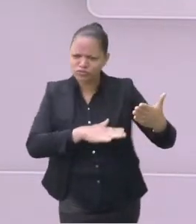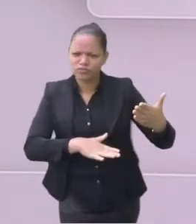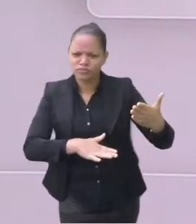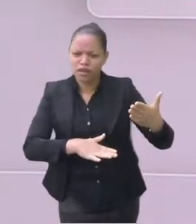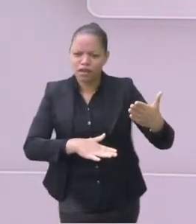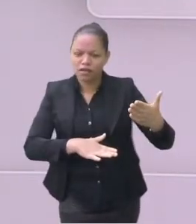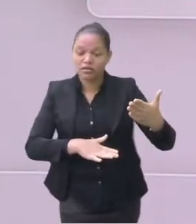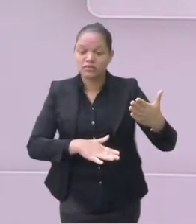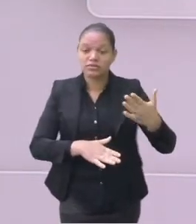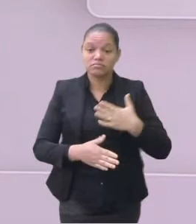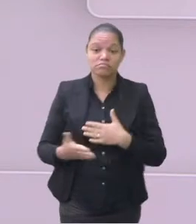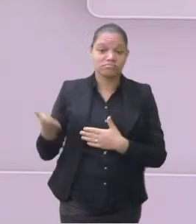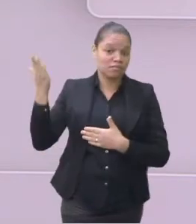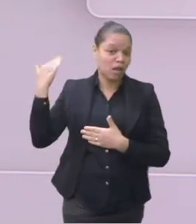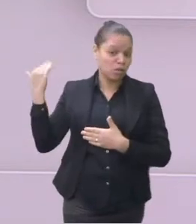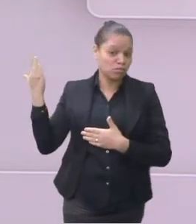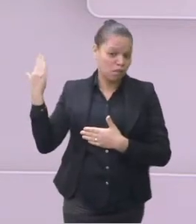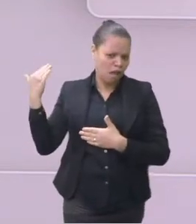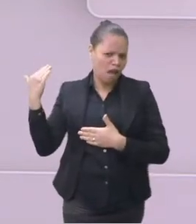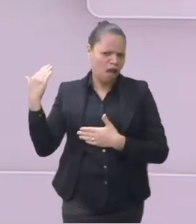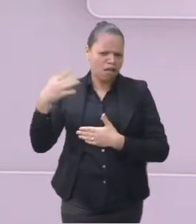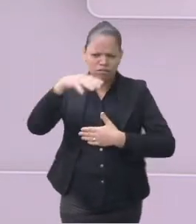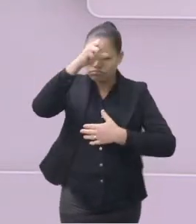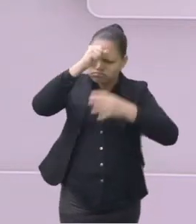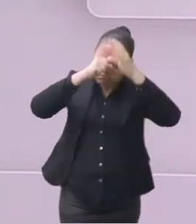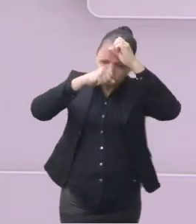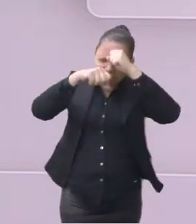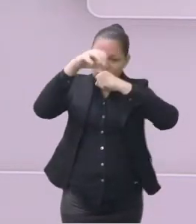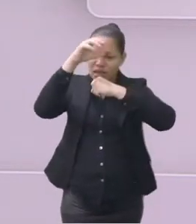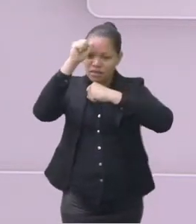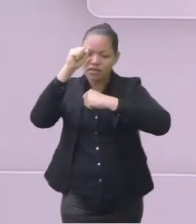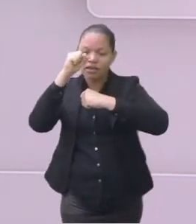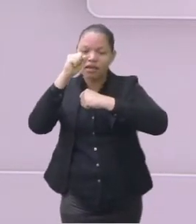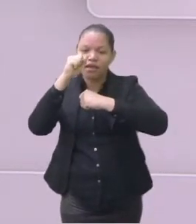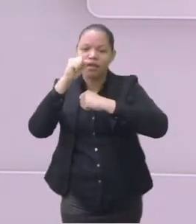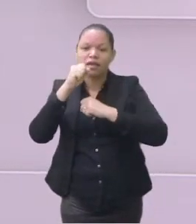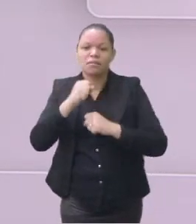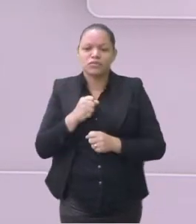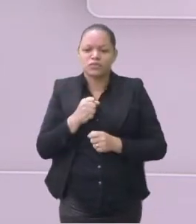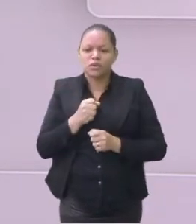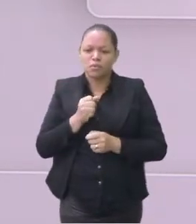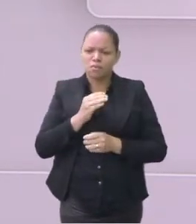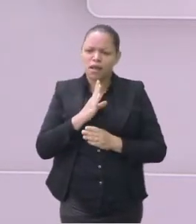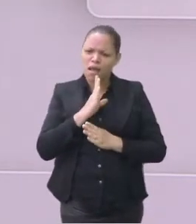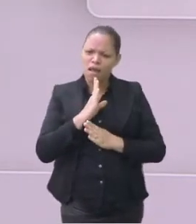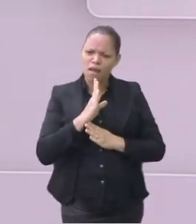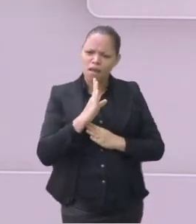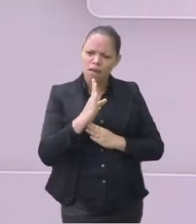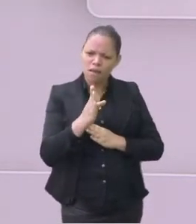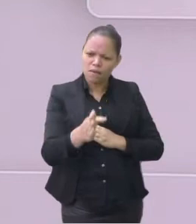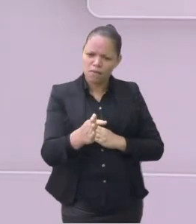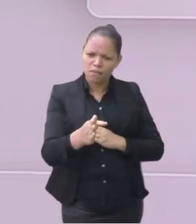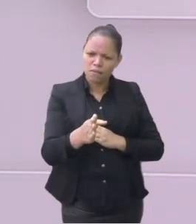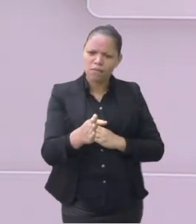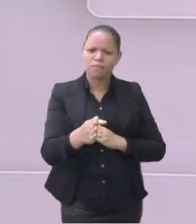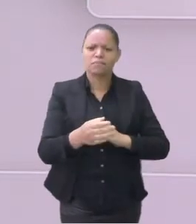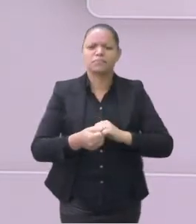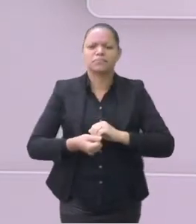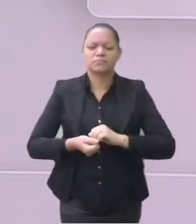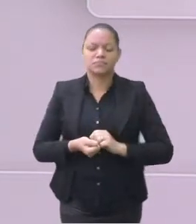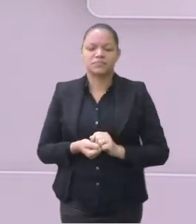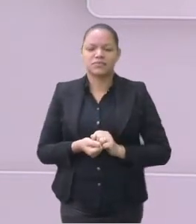importantes para entender as retas e semirretas. Então, nós vamos fazer agora o que é, utilizando o